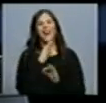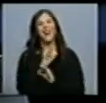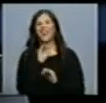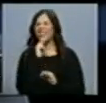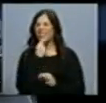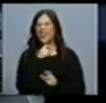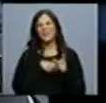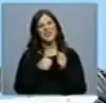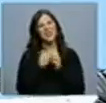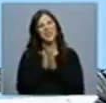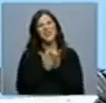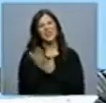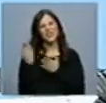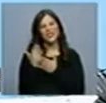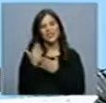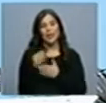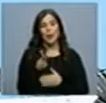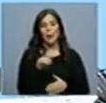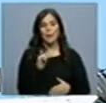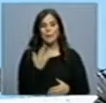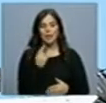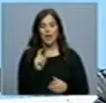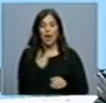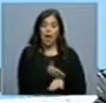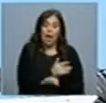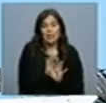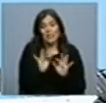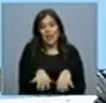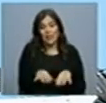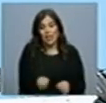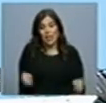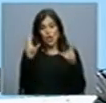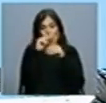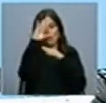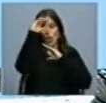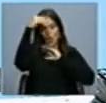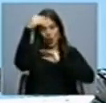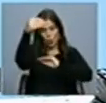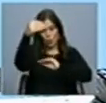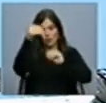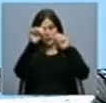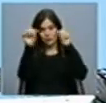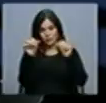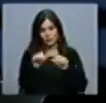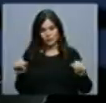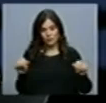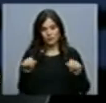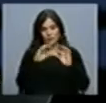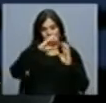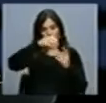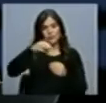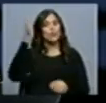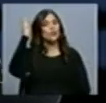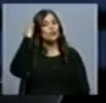os astrónomos. Miguel, e para terminar, temos a nova lua do Sistema Solar. O número é